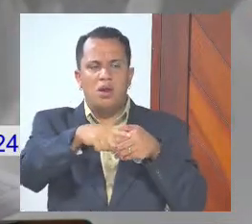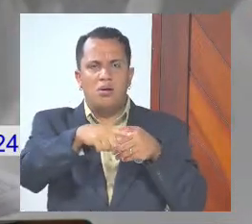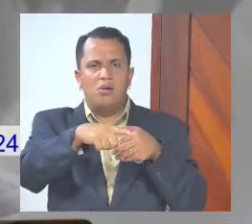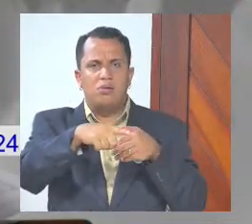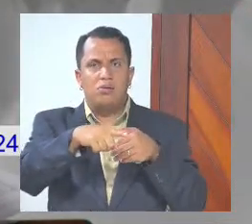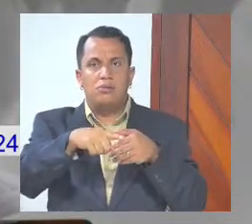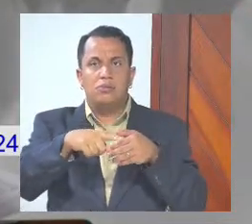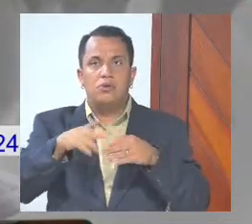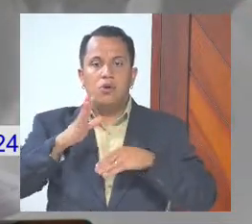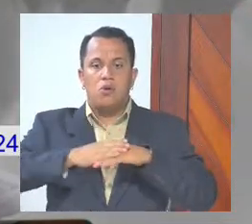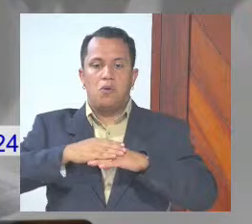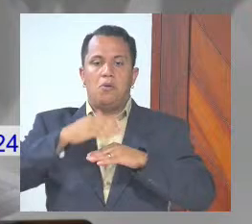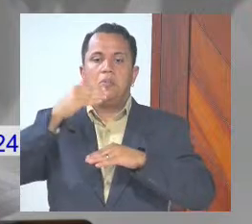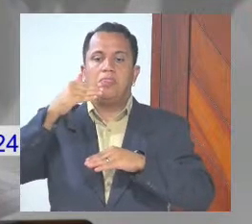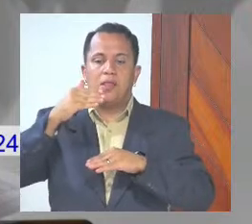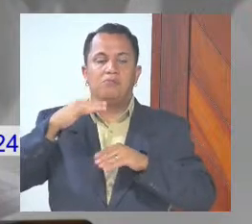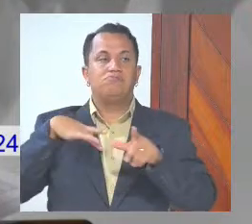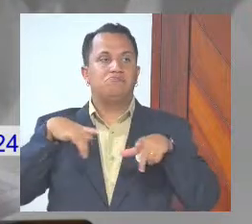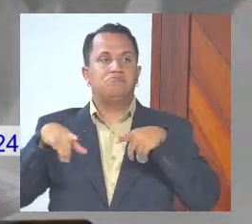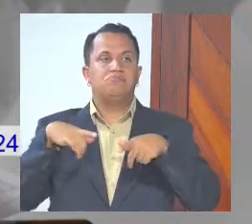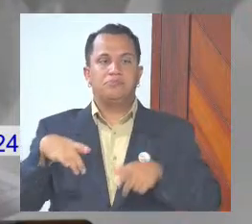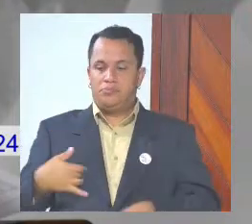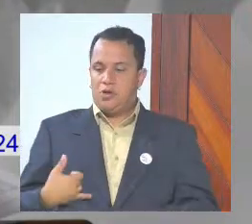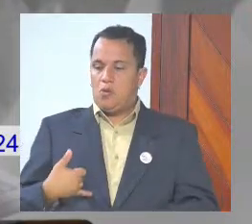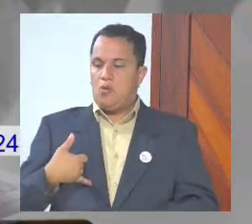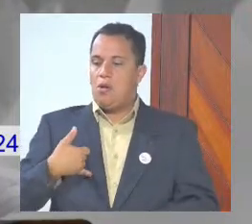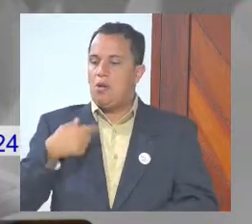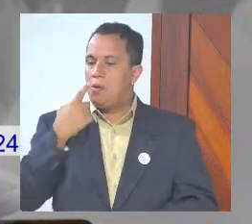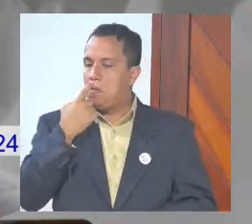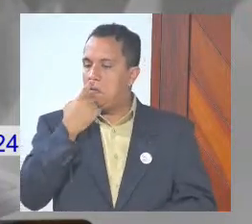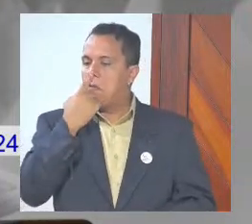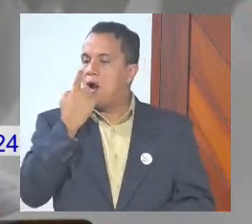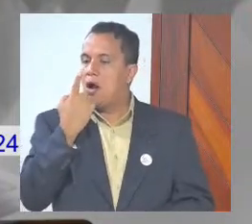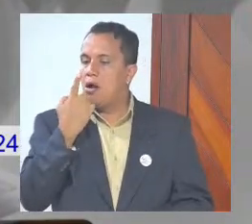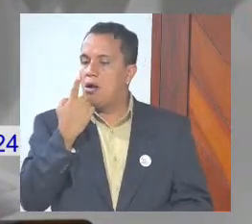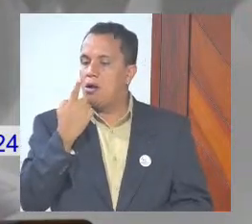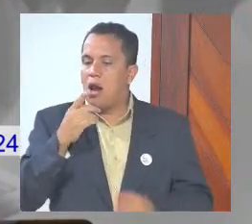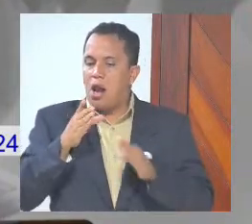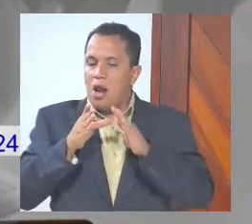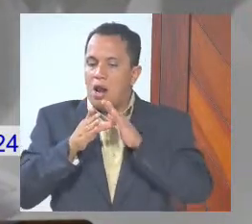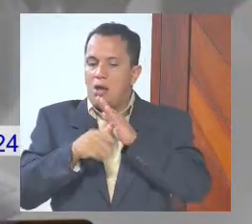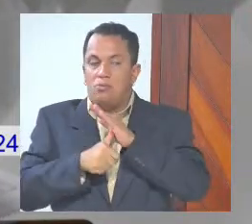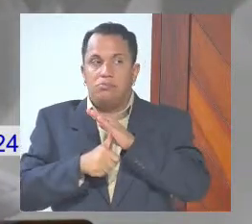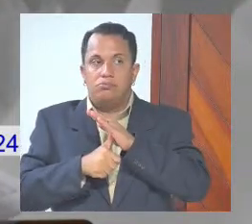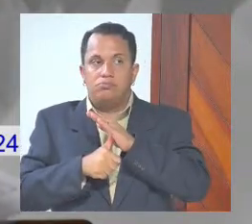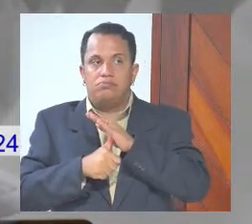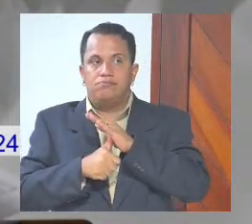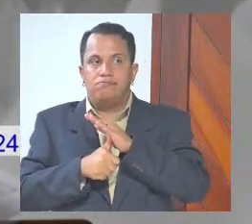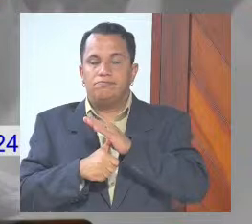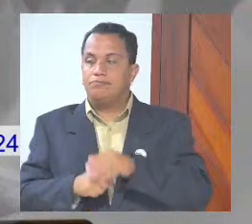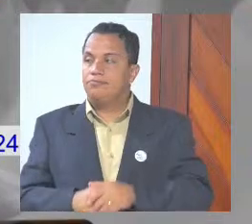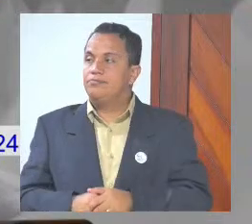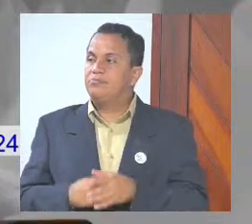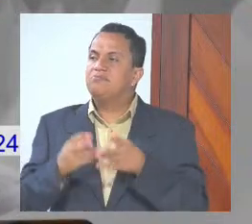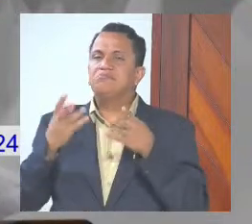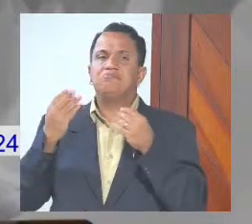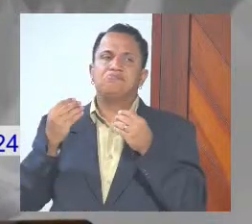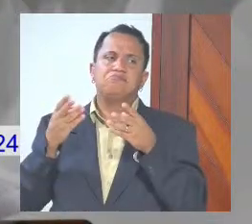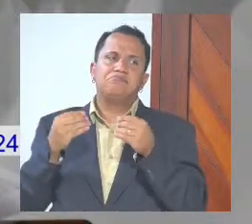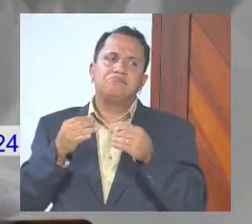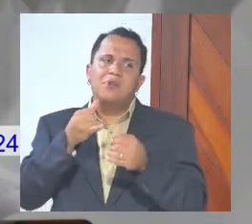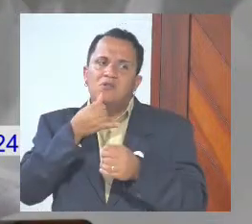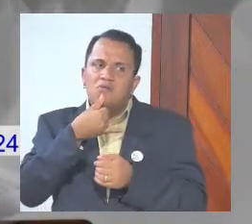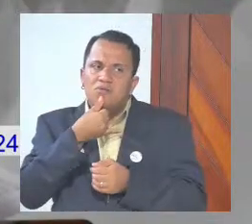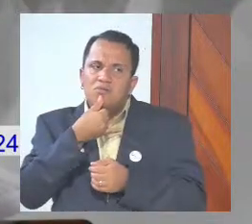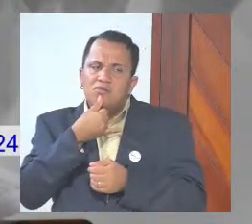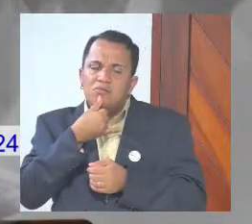um cargo público, já vão com a intenção de roubar. É muito